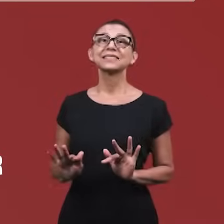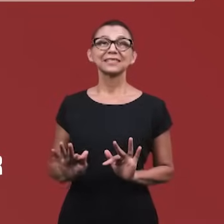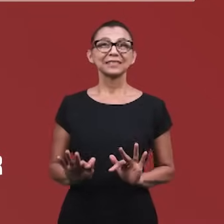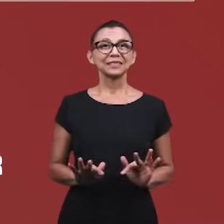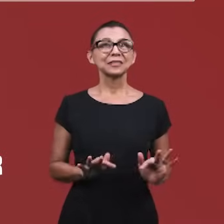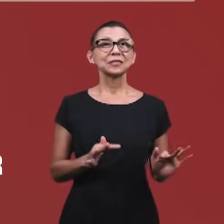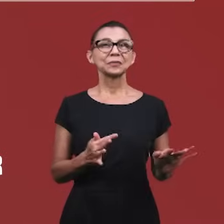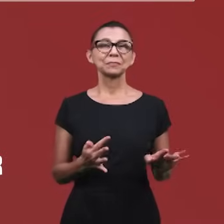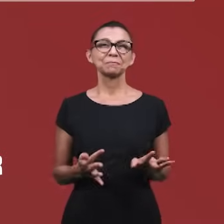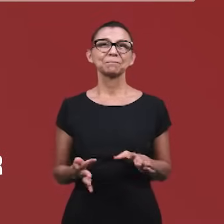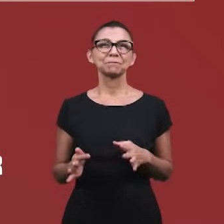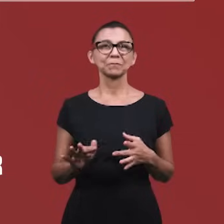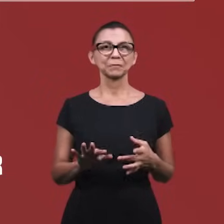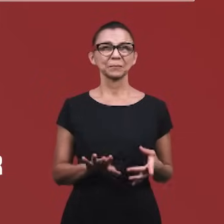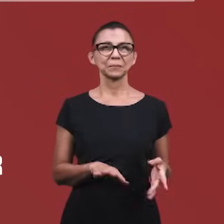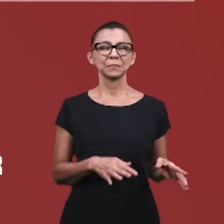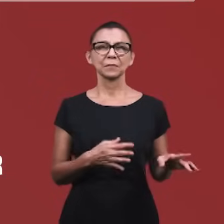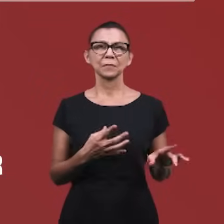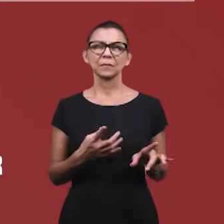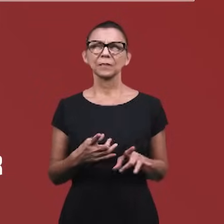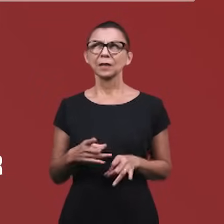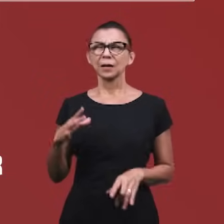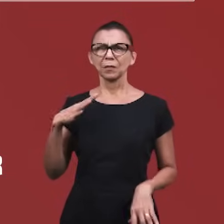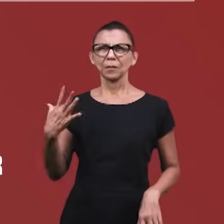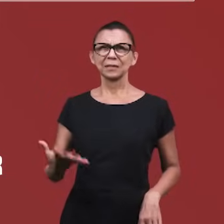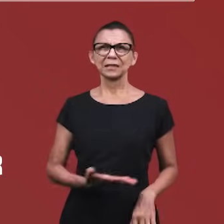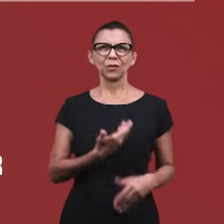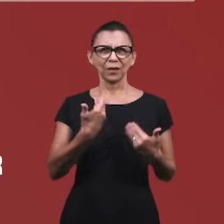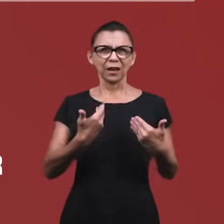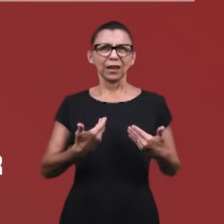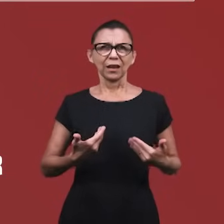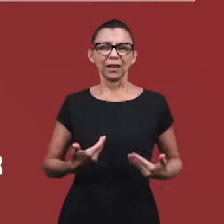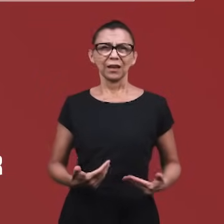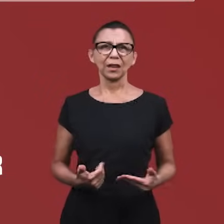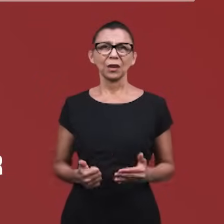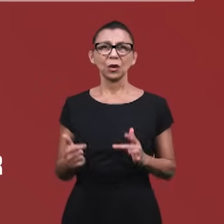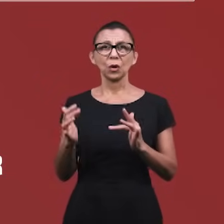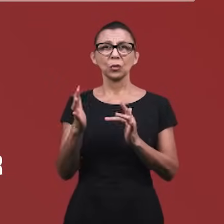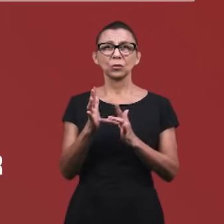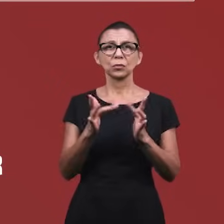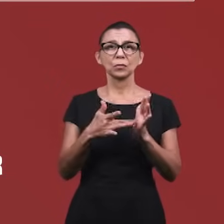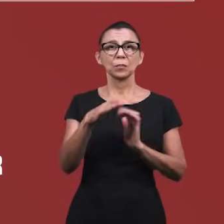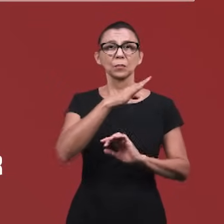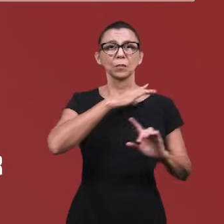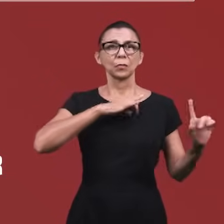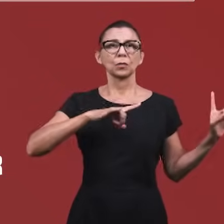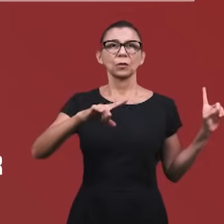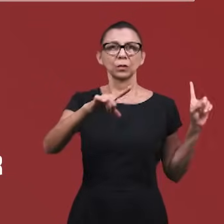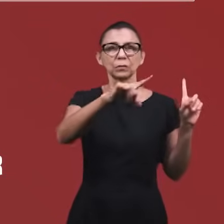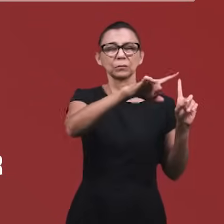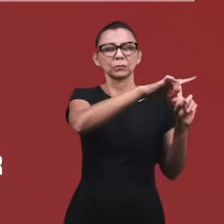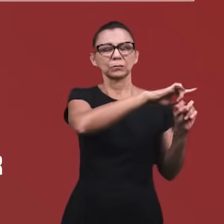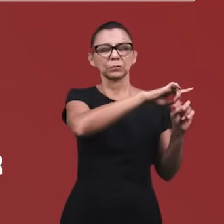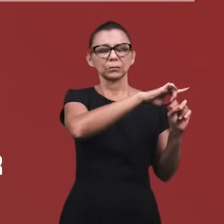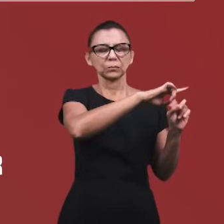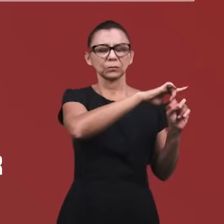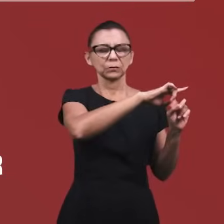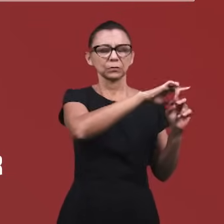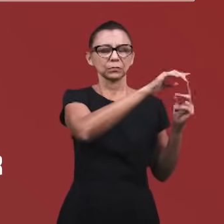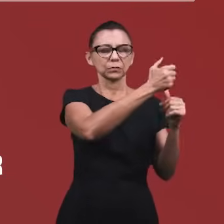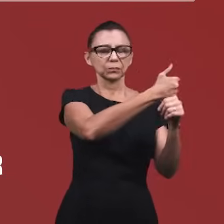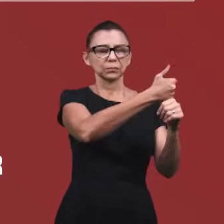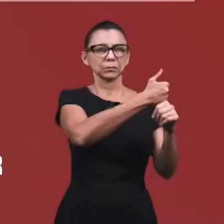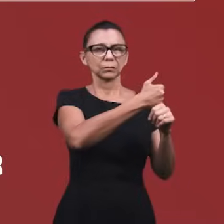feliz para me encontrar perdeu sua vi meu